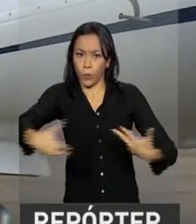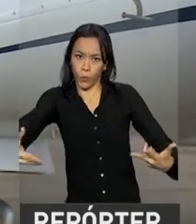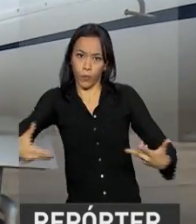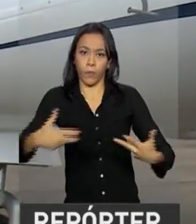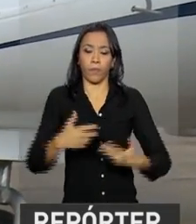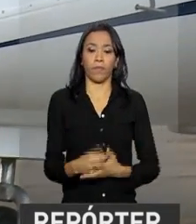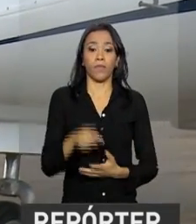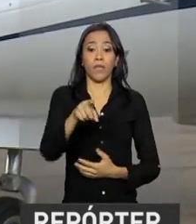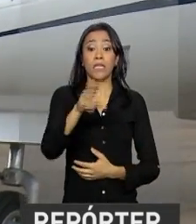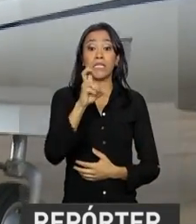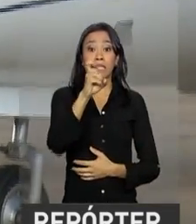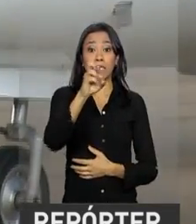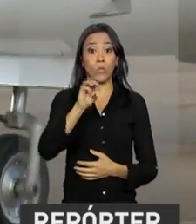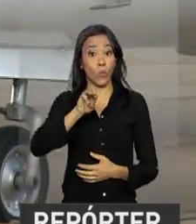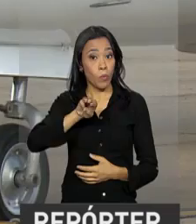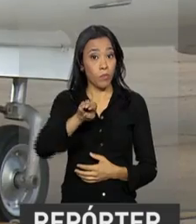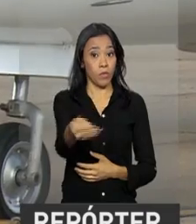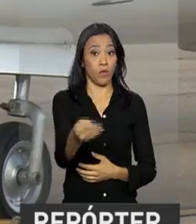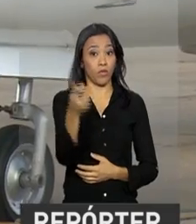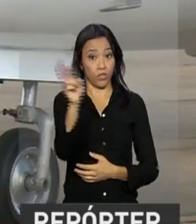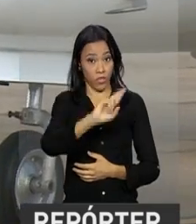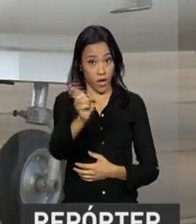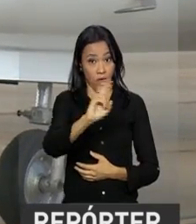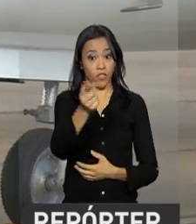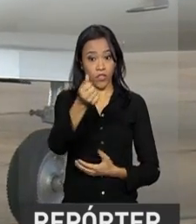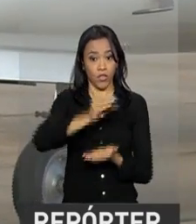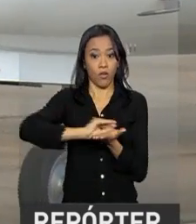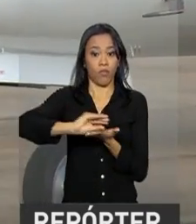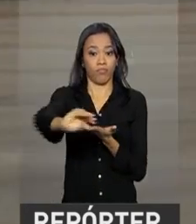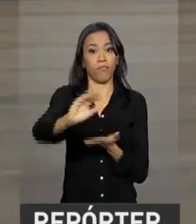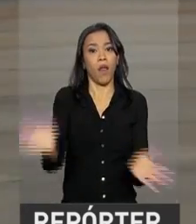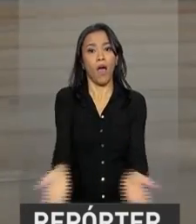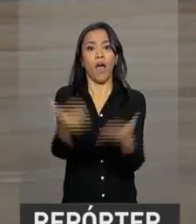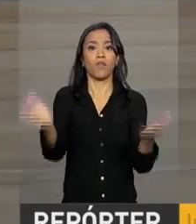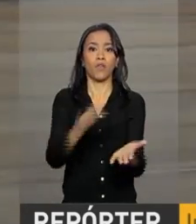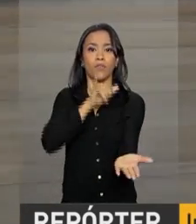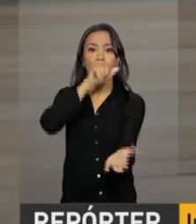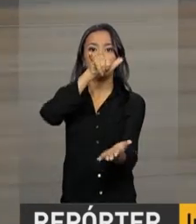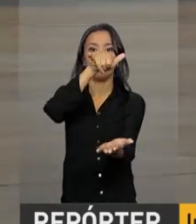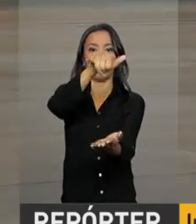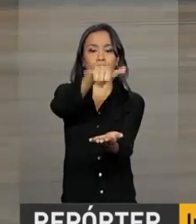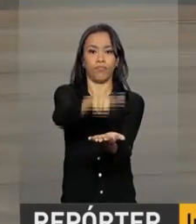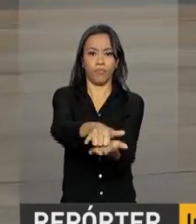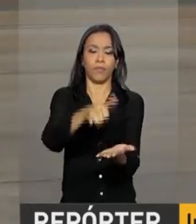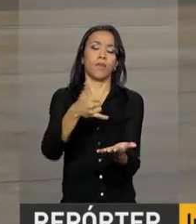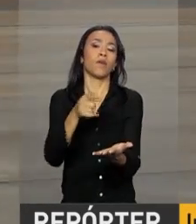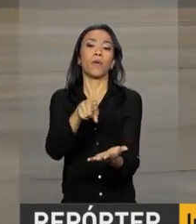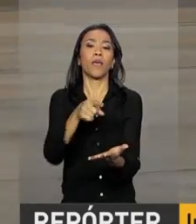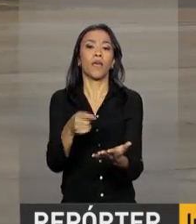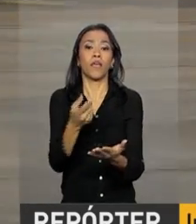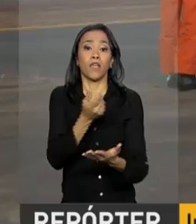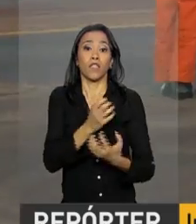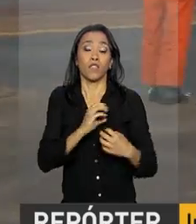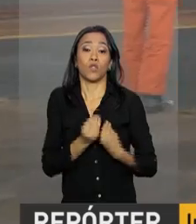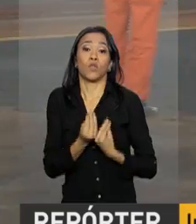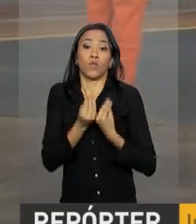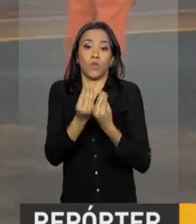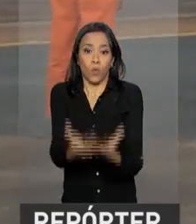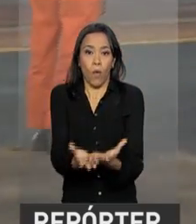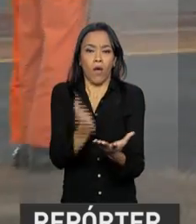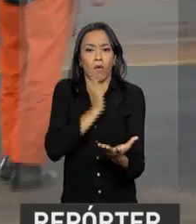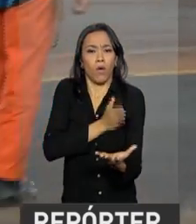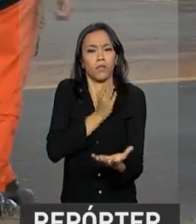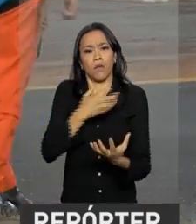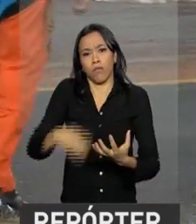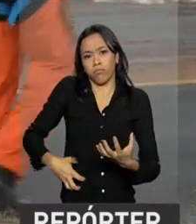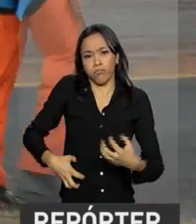São R milhões de reais para a força aérea brasileira continuar o transporte de órgãos doados para transplante a FAB pode solicitar um